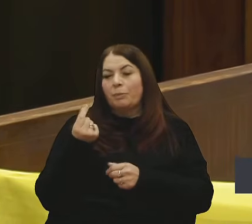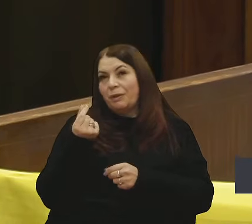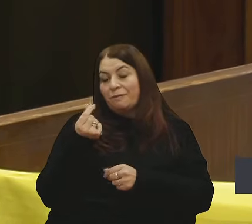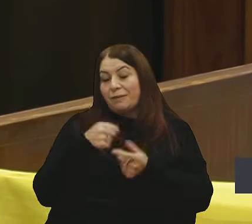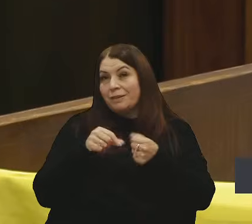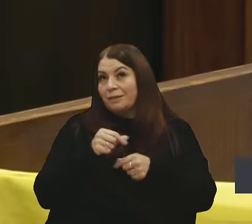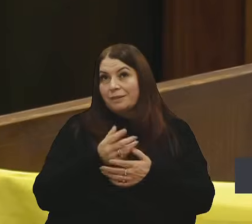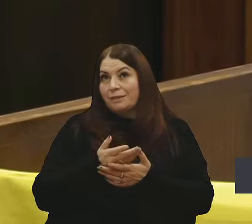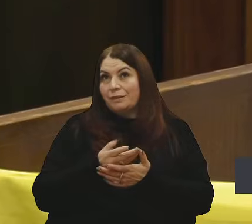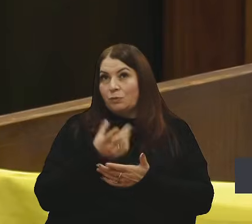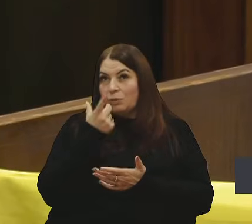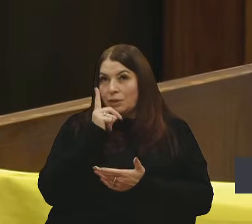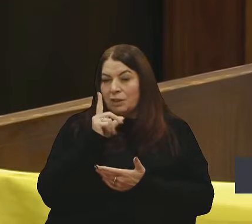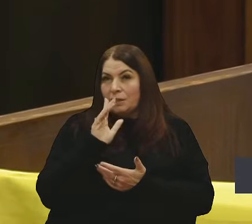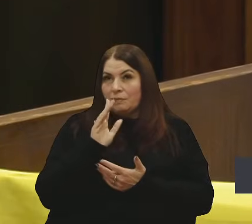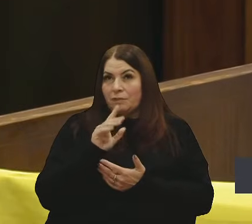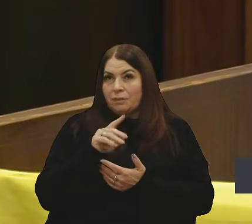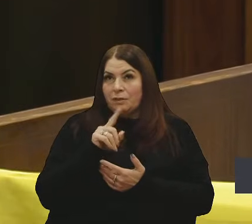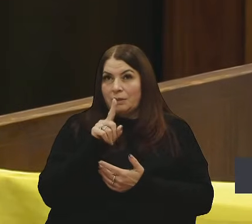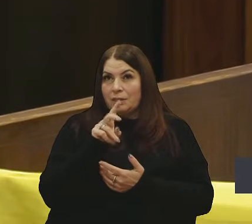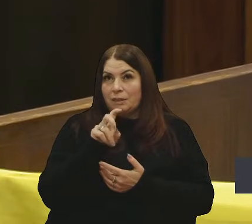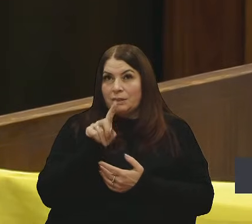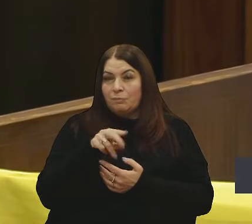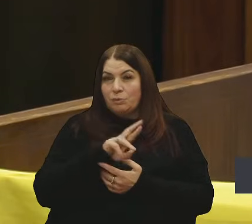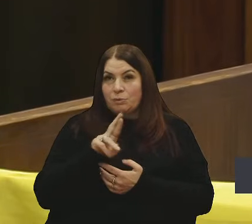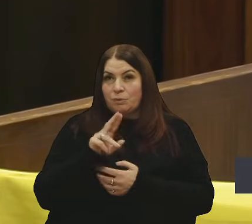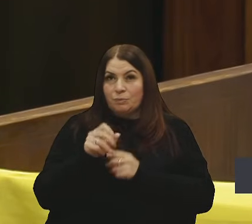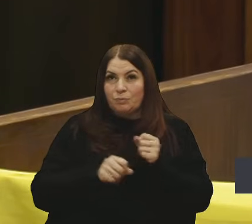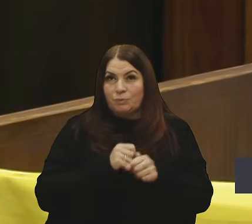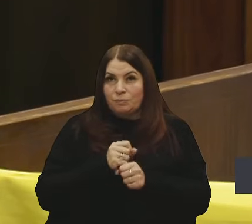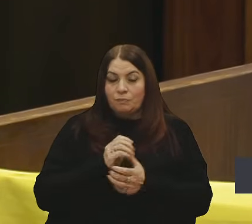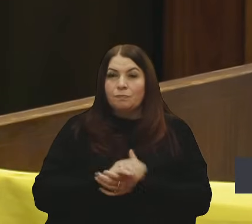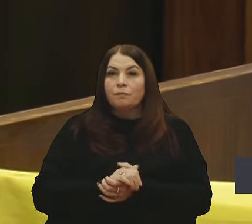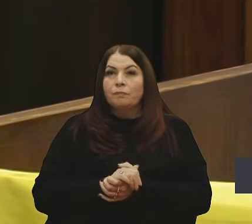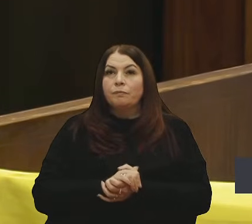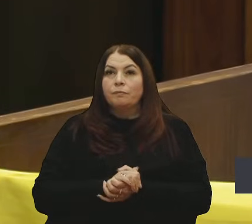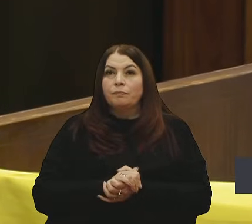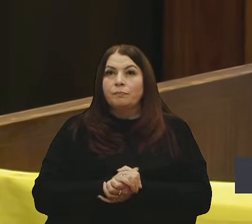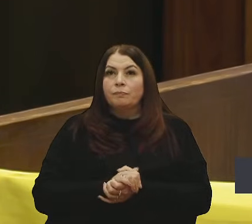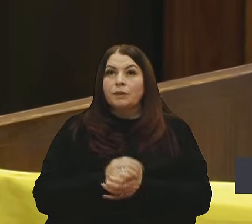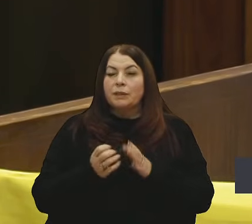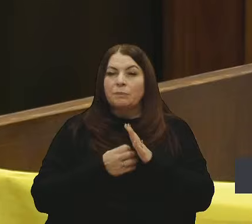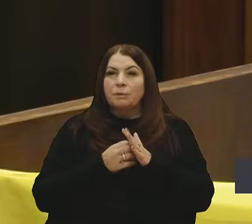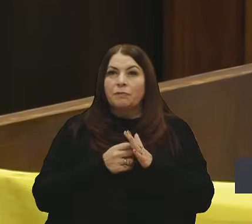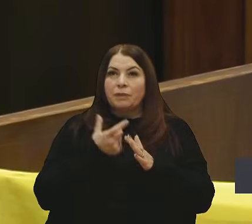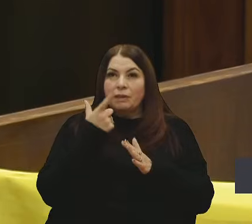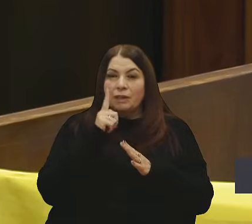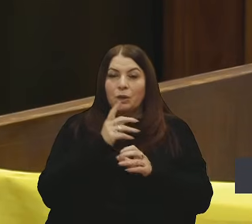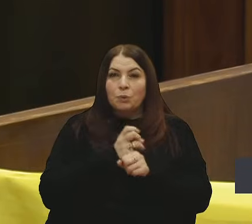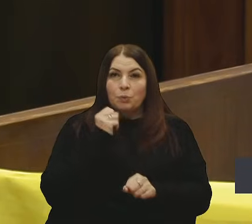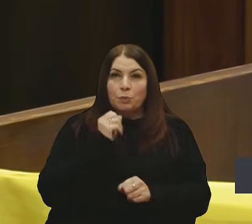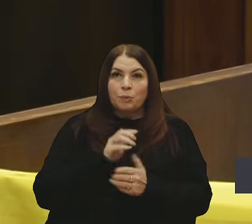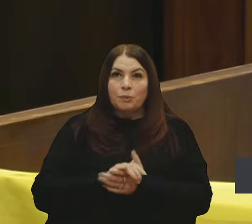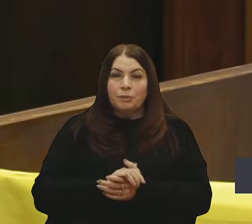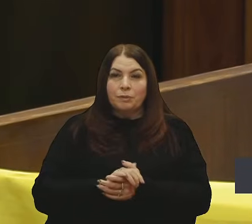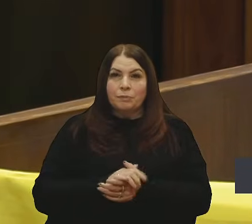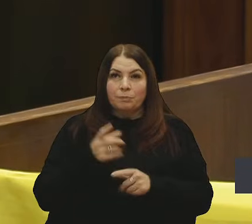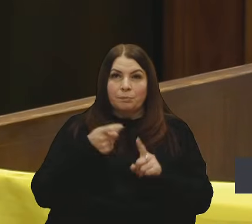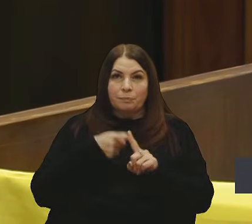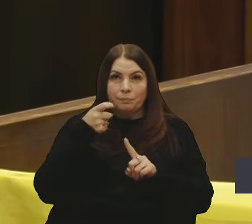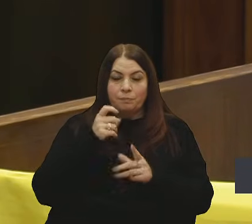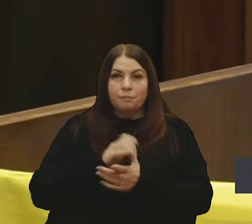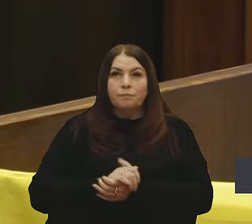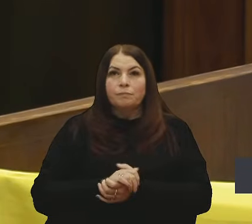Eu não ganhava nem 15 mil reais por ano. E a empresa vai ganhar de lucro mensal.